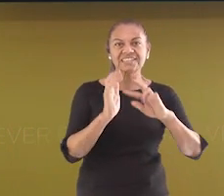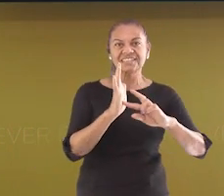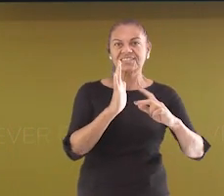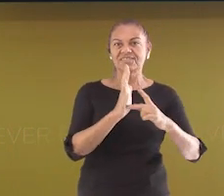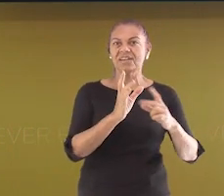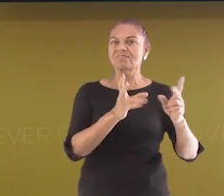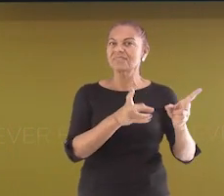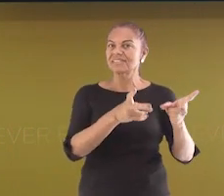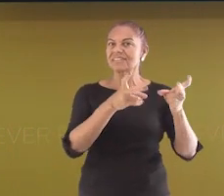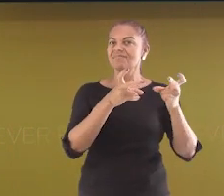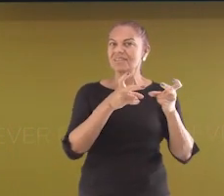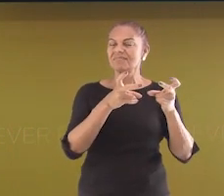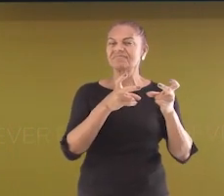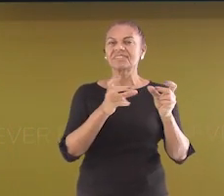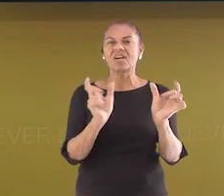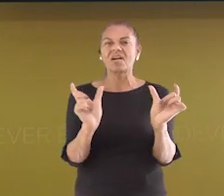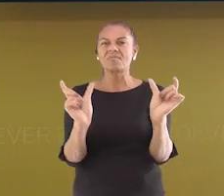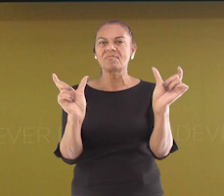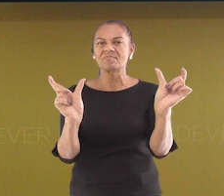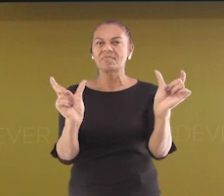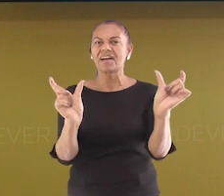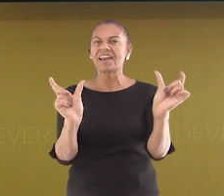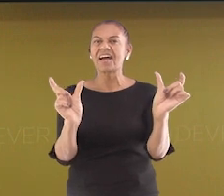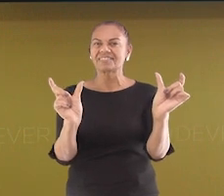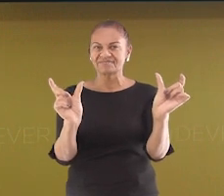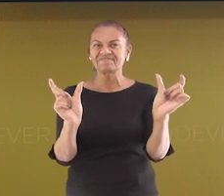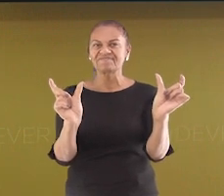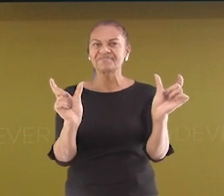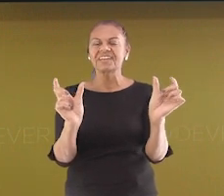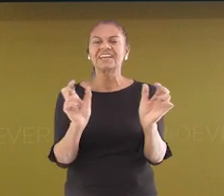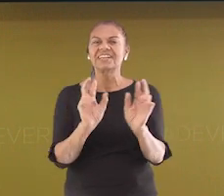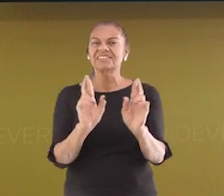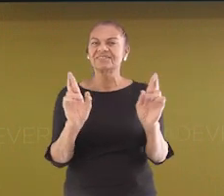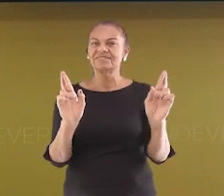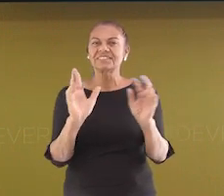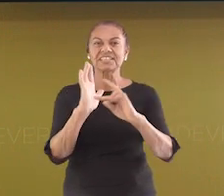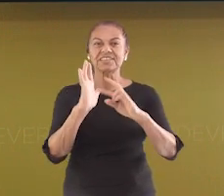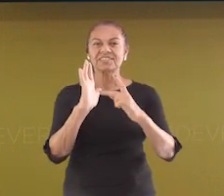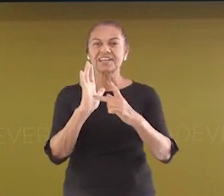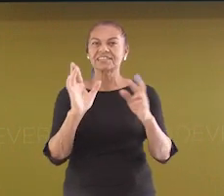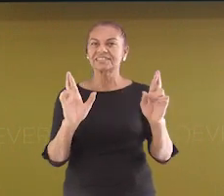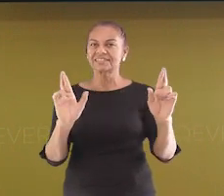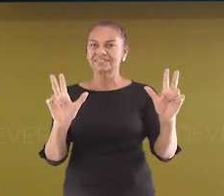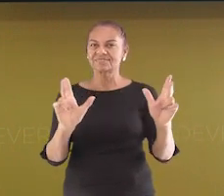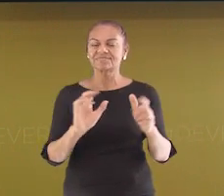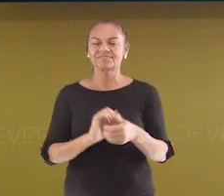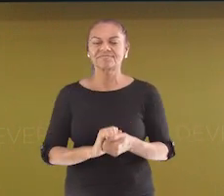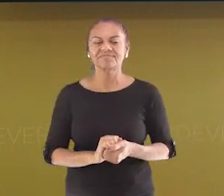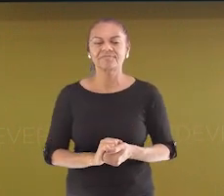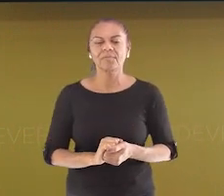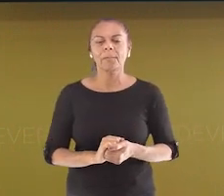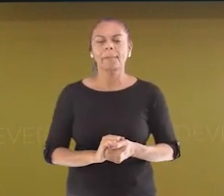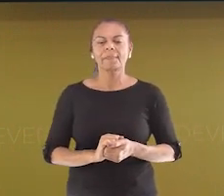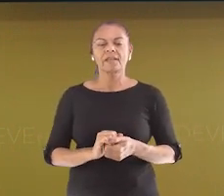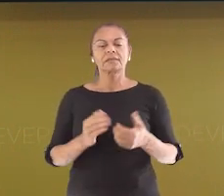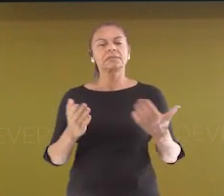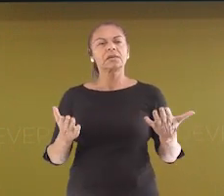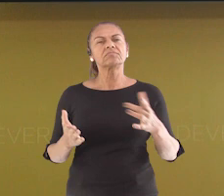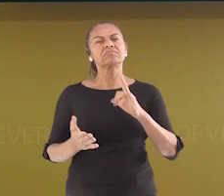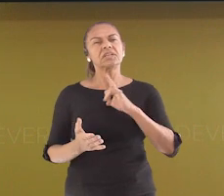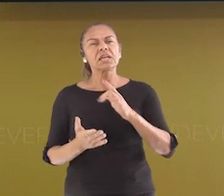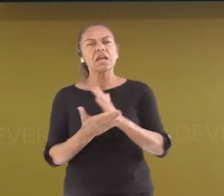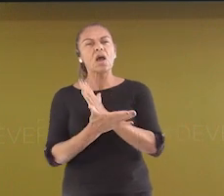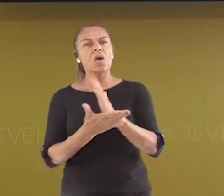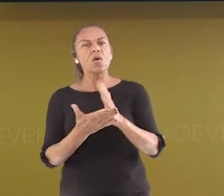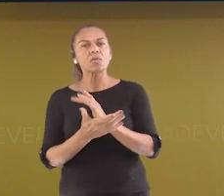deu conta de alguma coisa. Ele não fez algo, ele percebeu algo. Entendeu? E